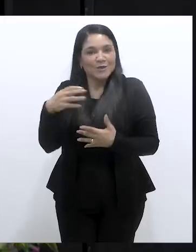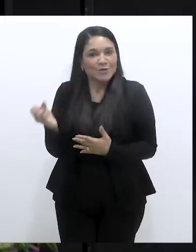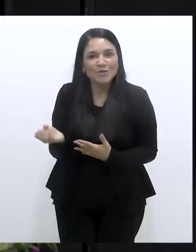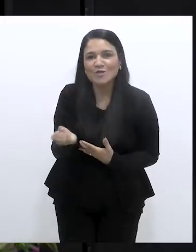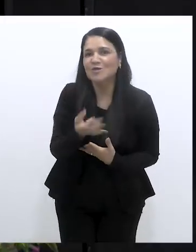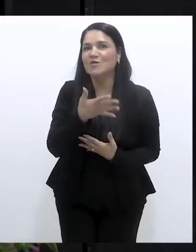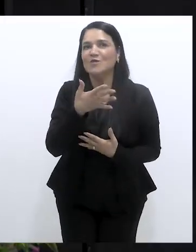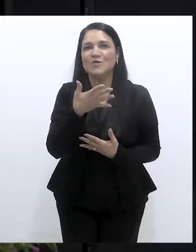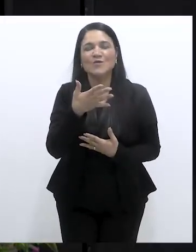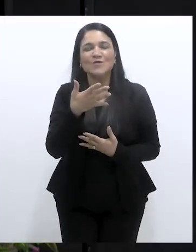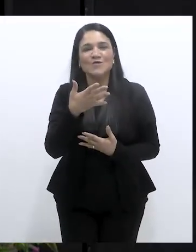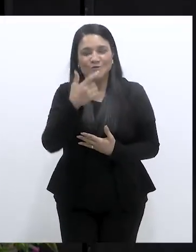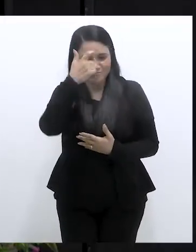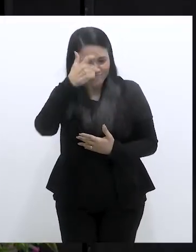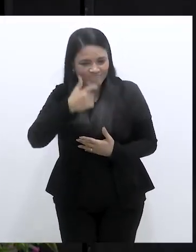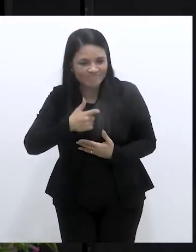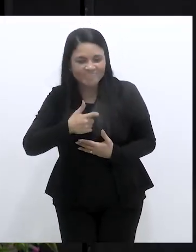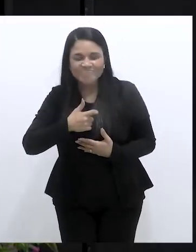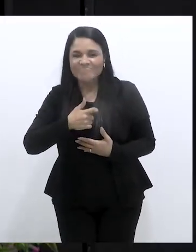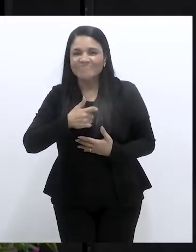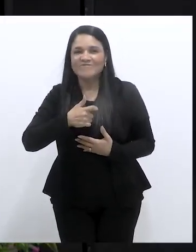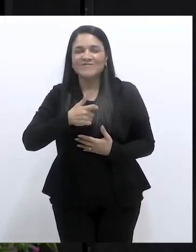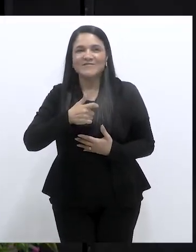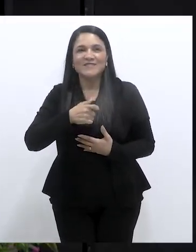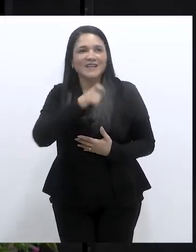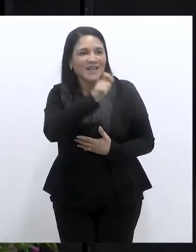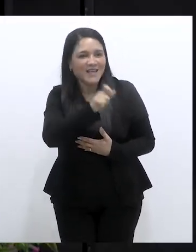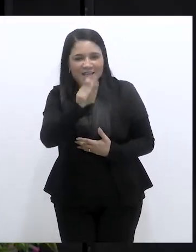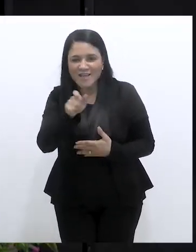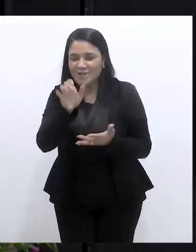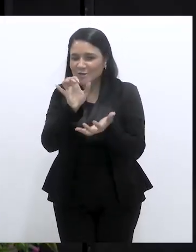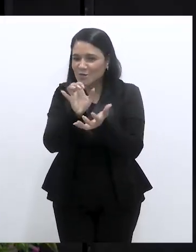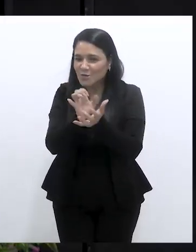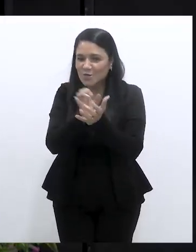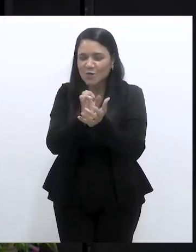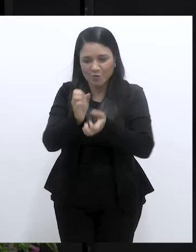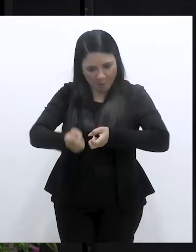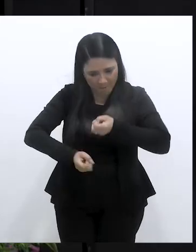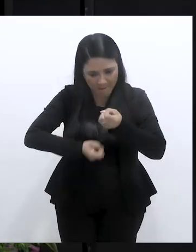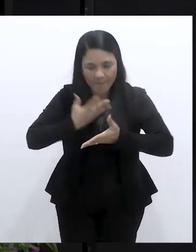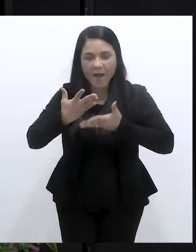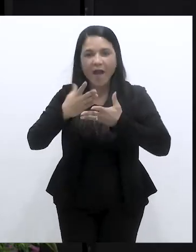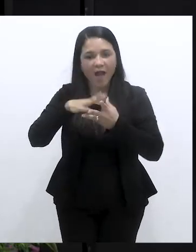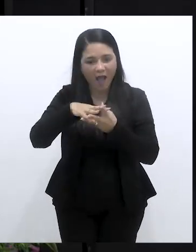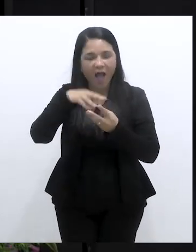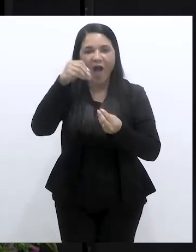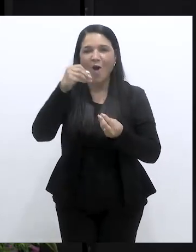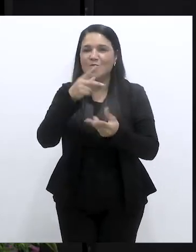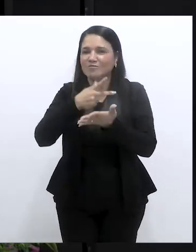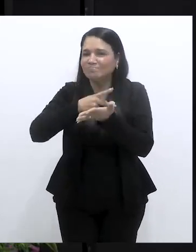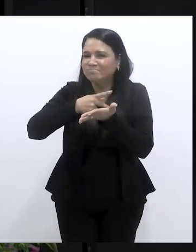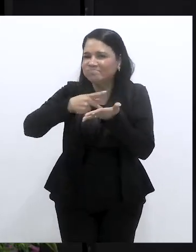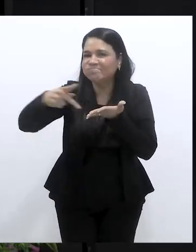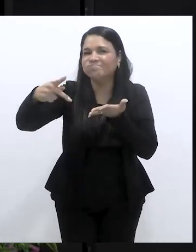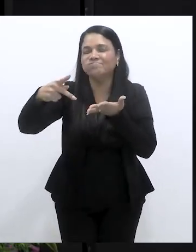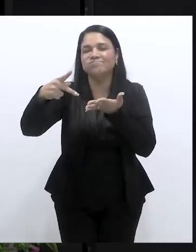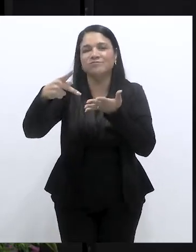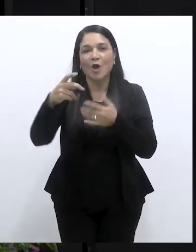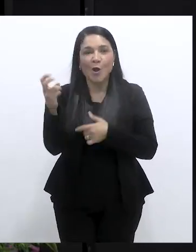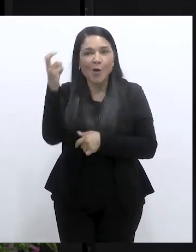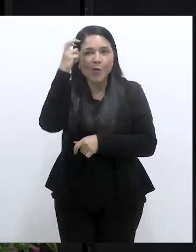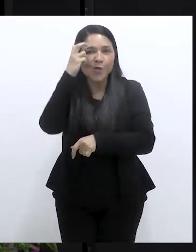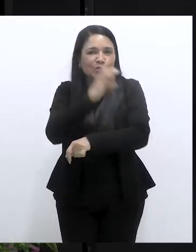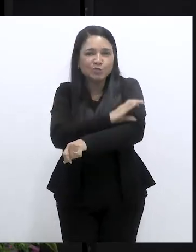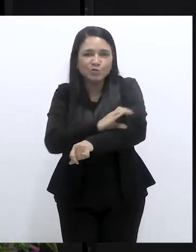estão Exatamente. com o eu de vocês ali exposto, com pureza da alma, sempre regado por